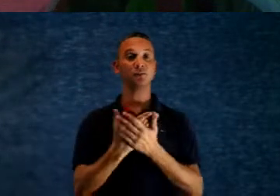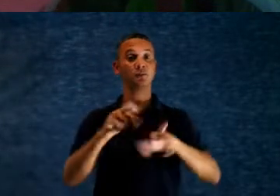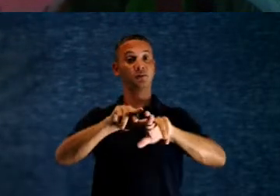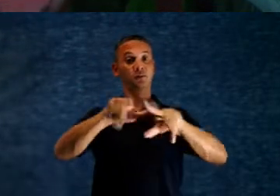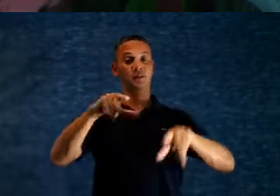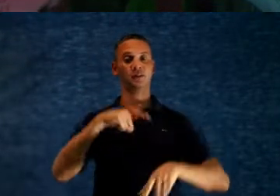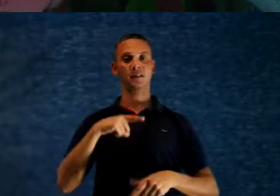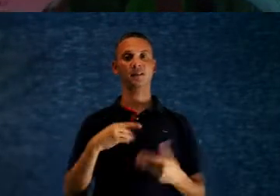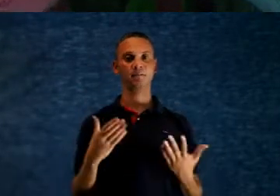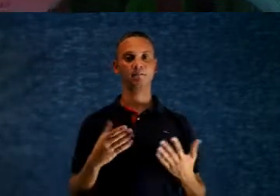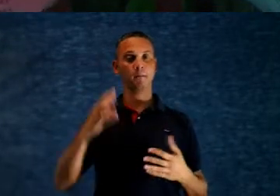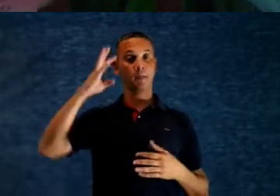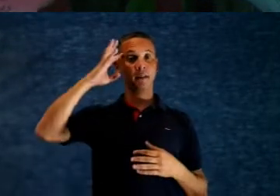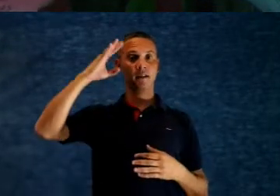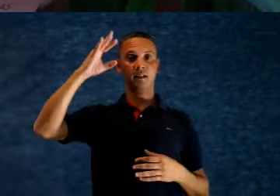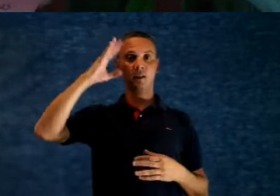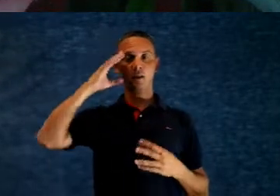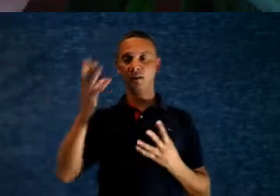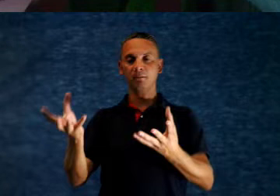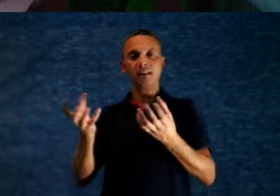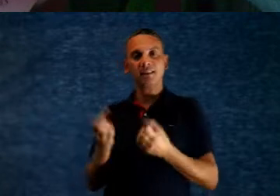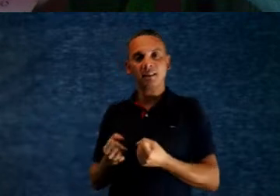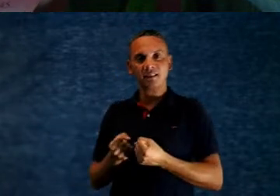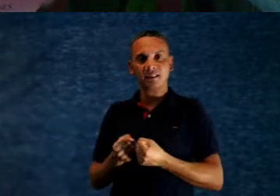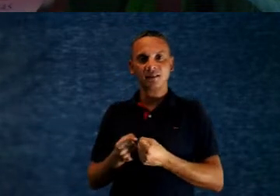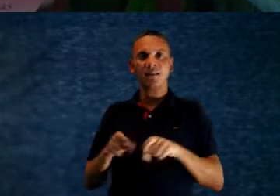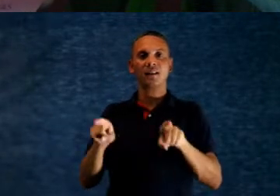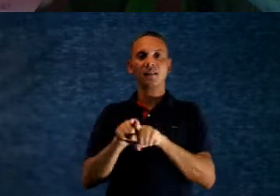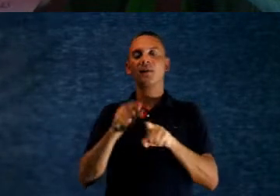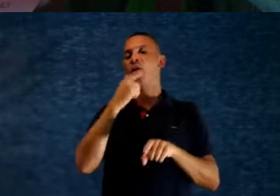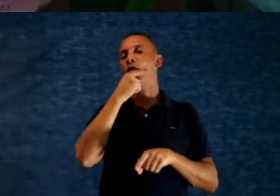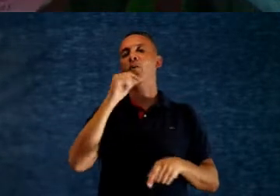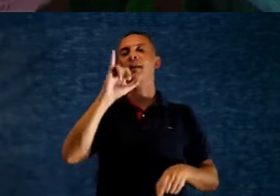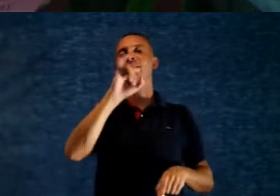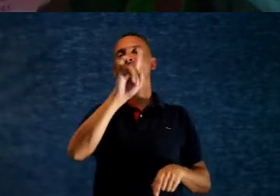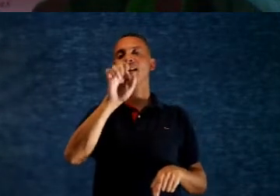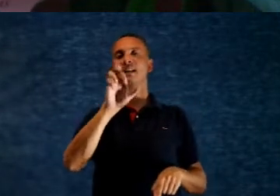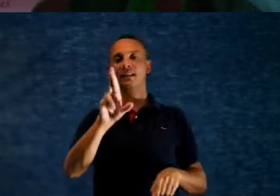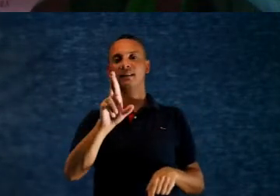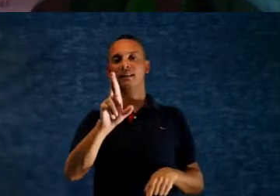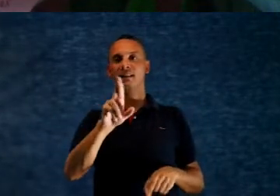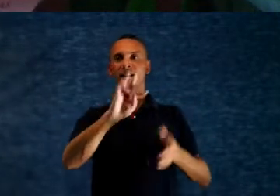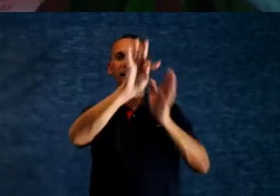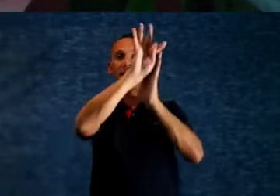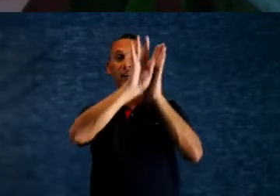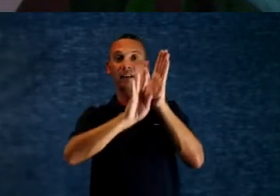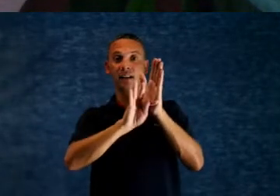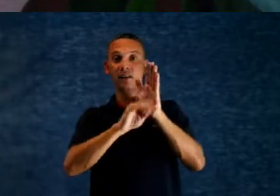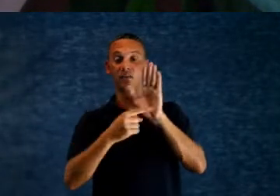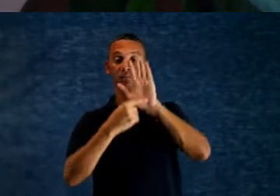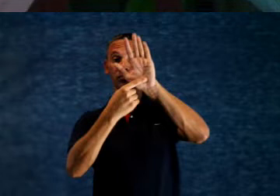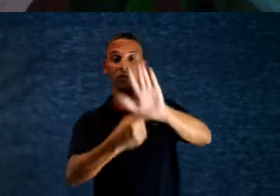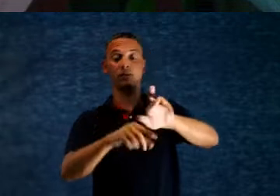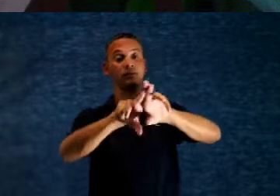livro. A teoria da recepção, desenvolvida por Wolfgang Iser, ancora no texto o efeito